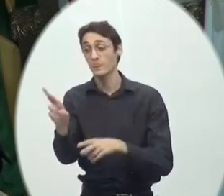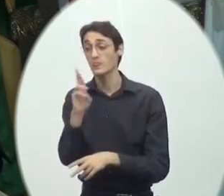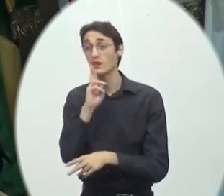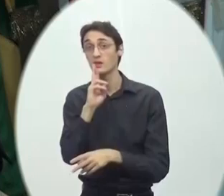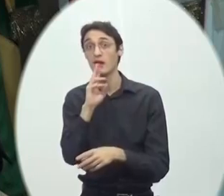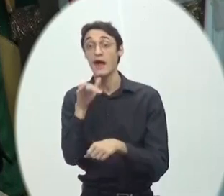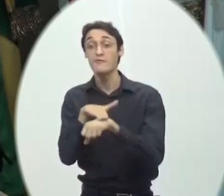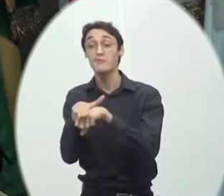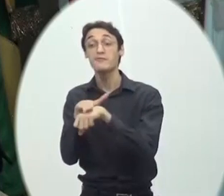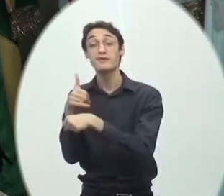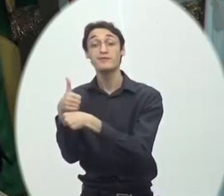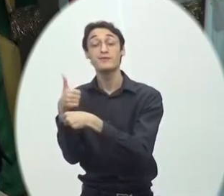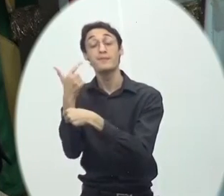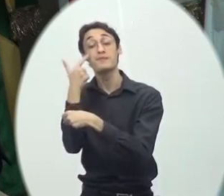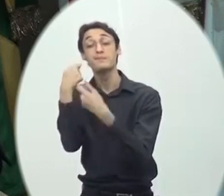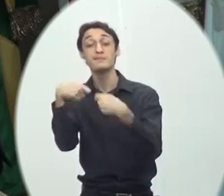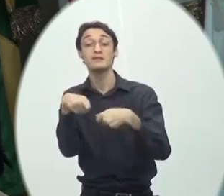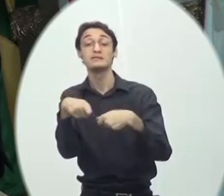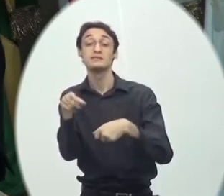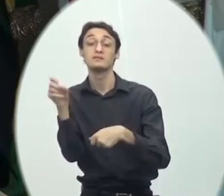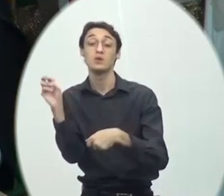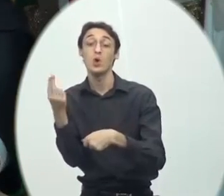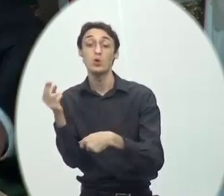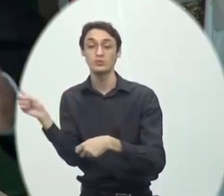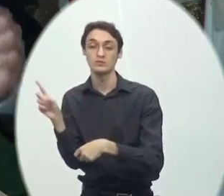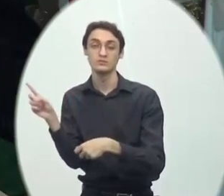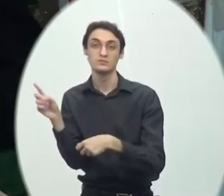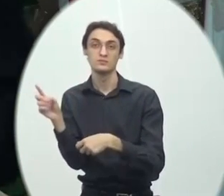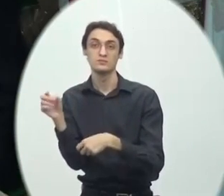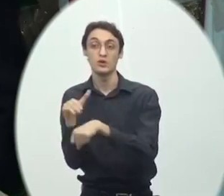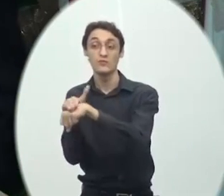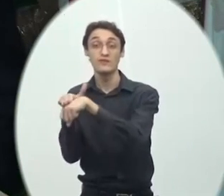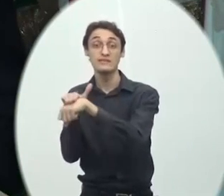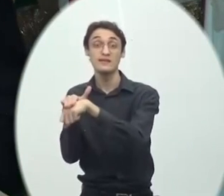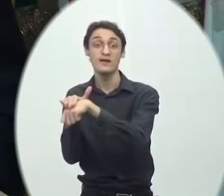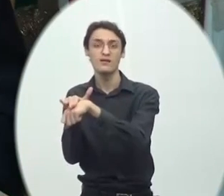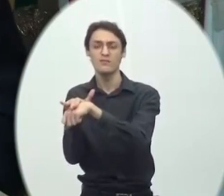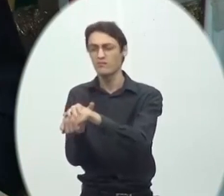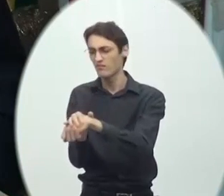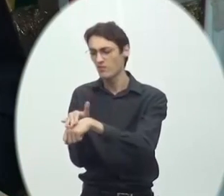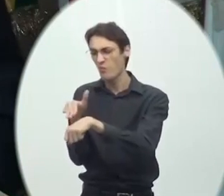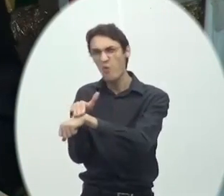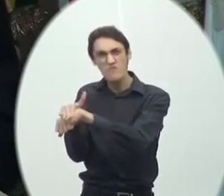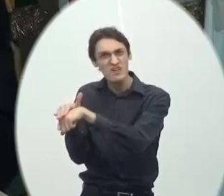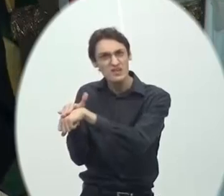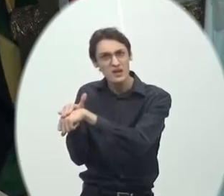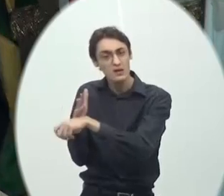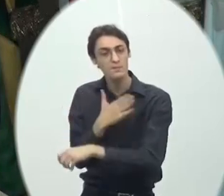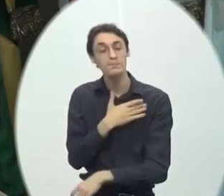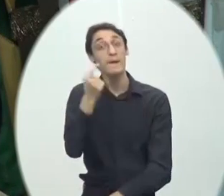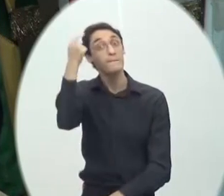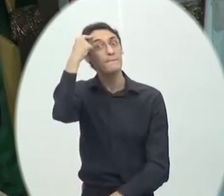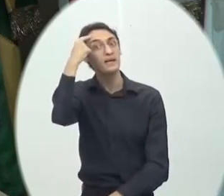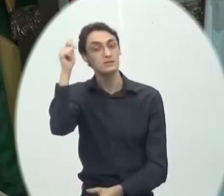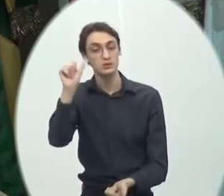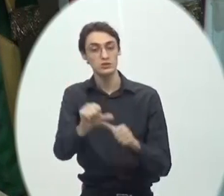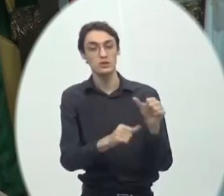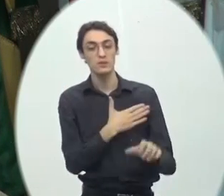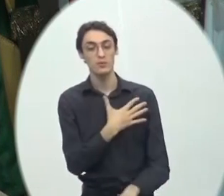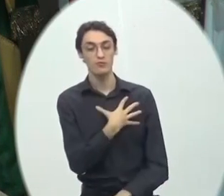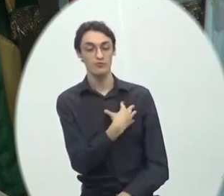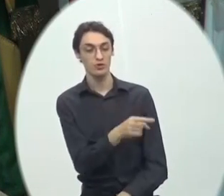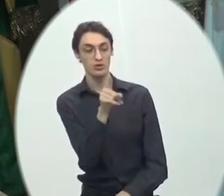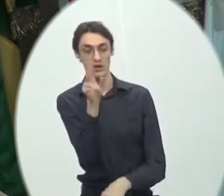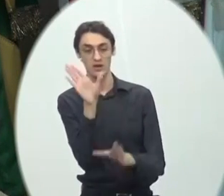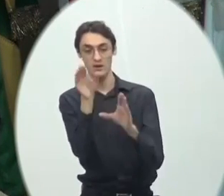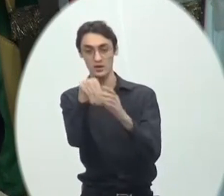há necessidade. Oh, meu Deus, se nós temos os nossos filhos nas escolas, nossa população